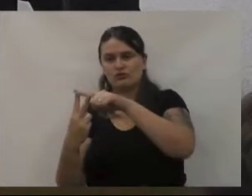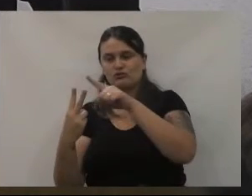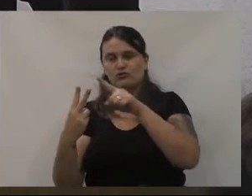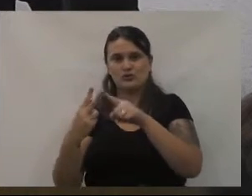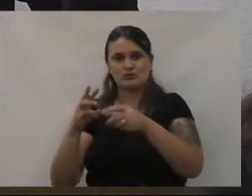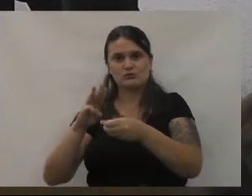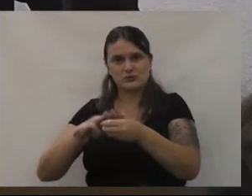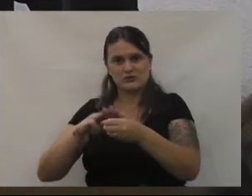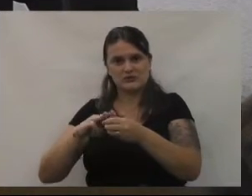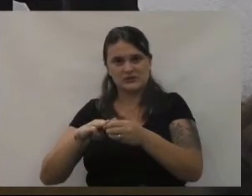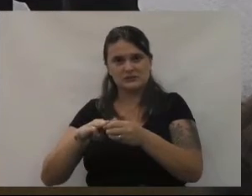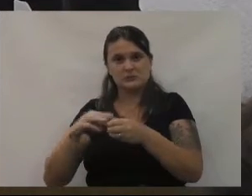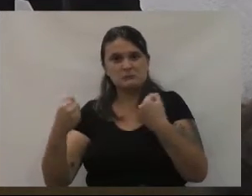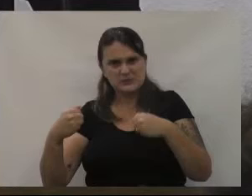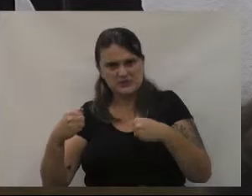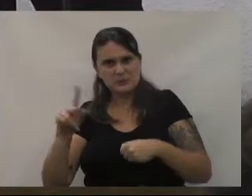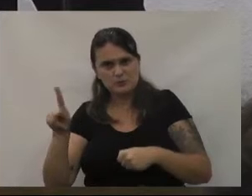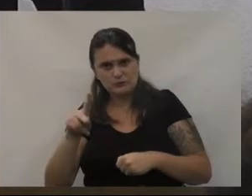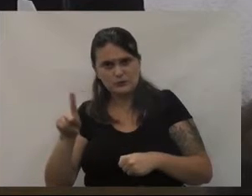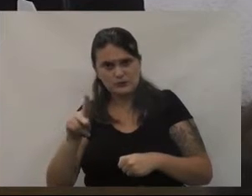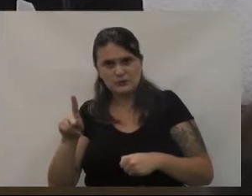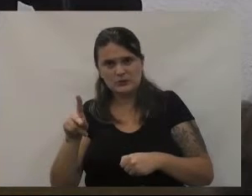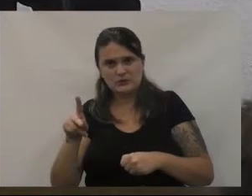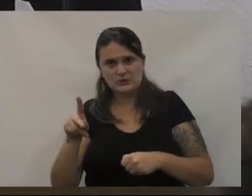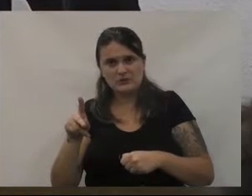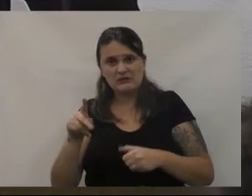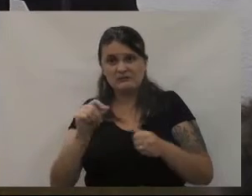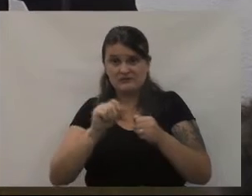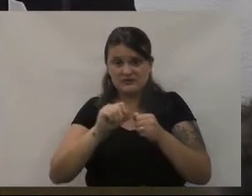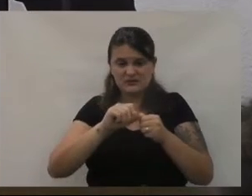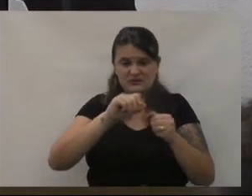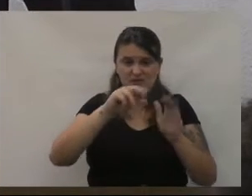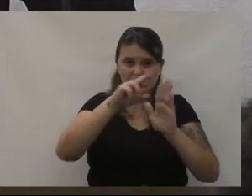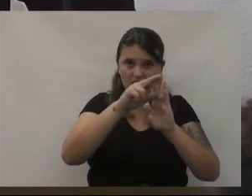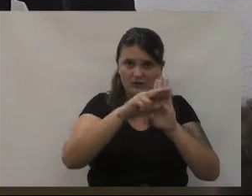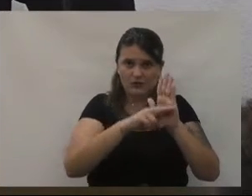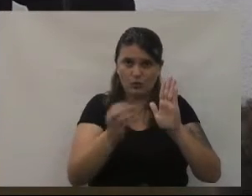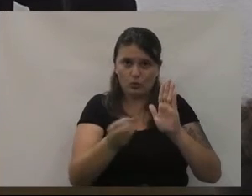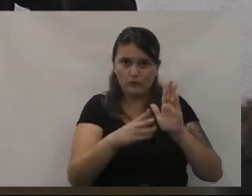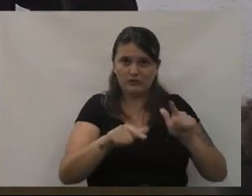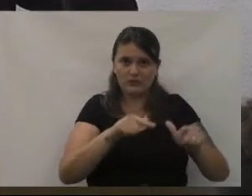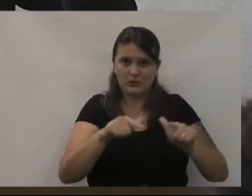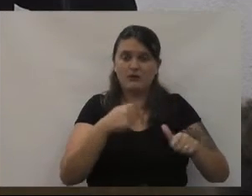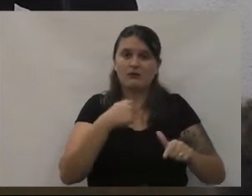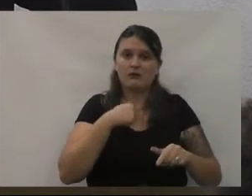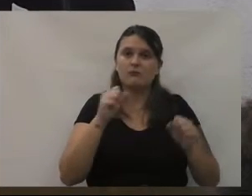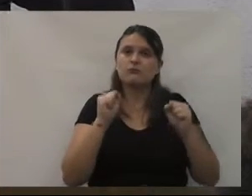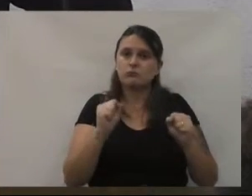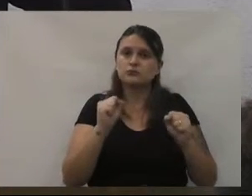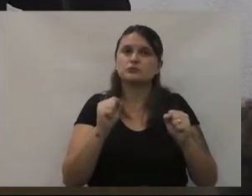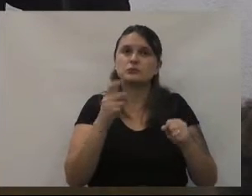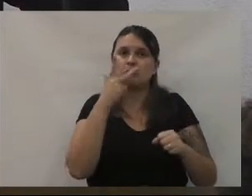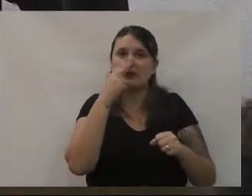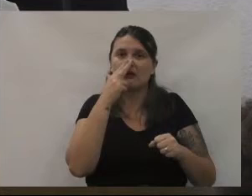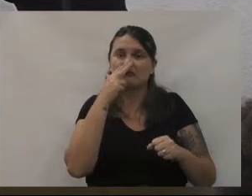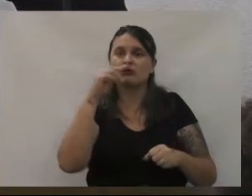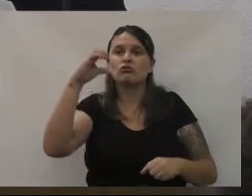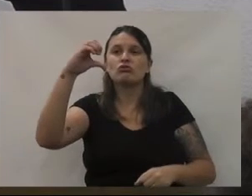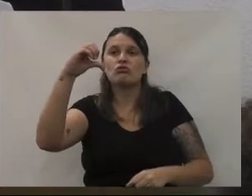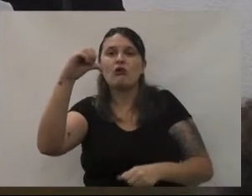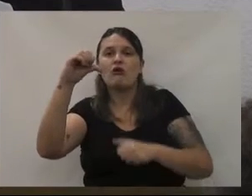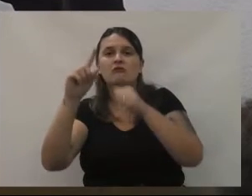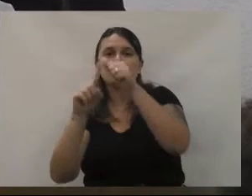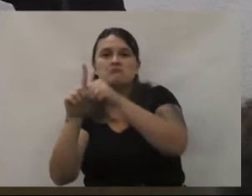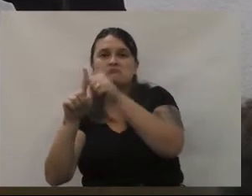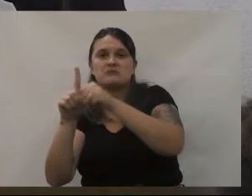municípios que necessitam de professores, pela reforma trabalhista eu posso ficar até 9 meses sem